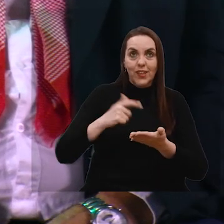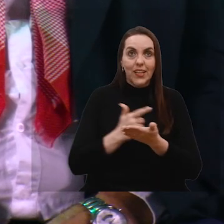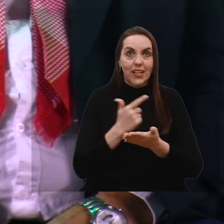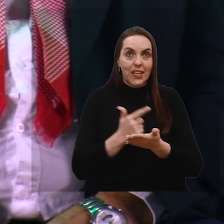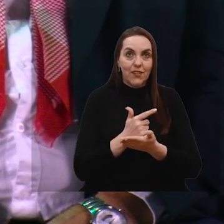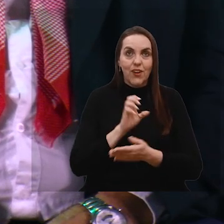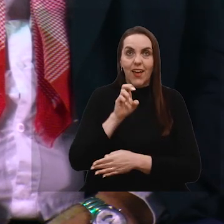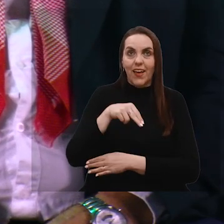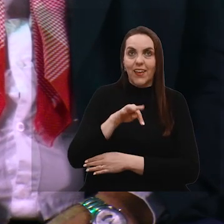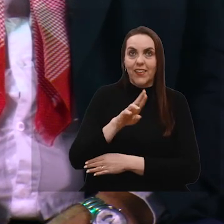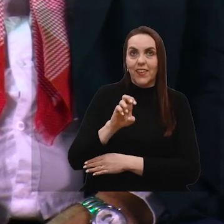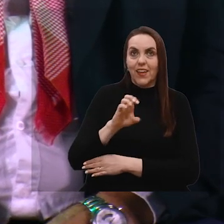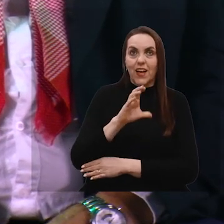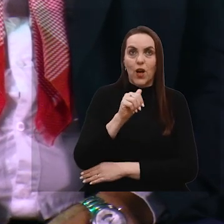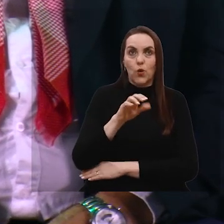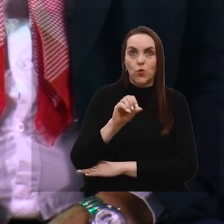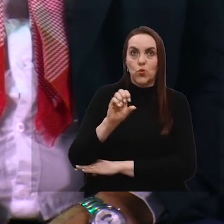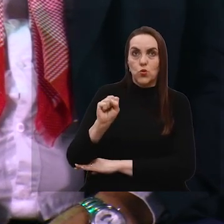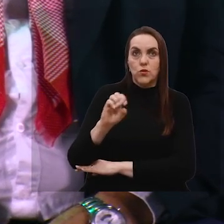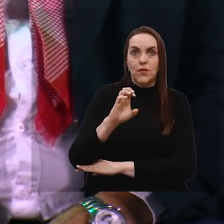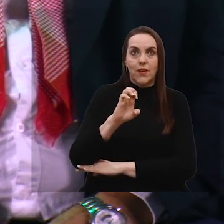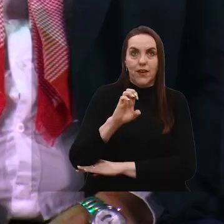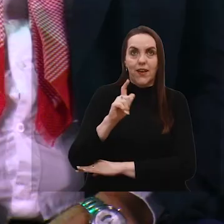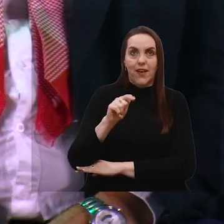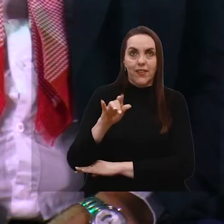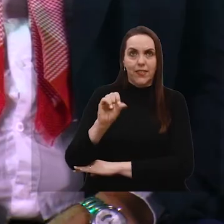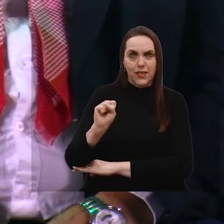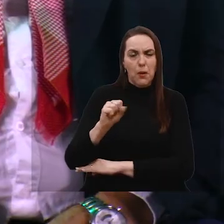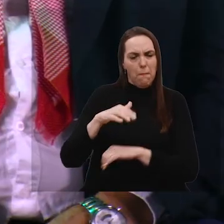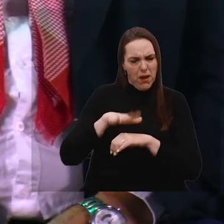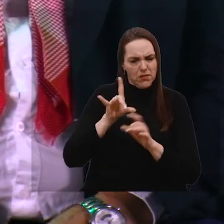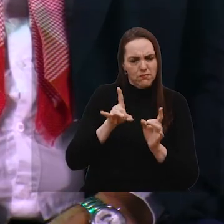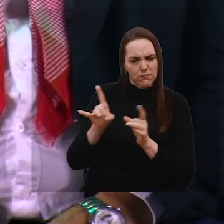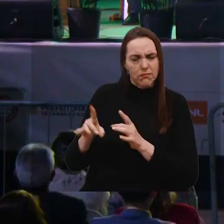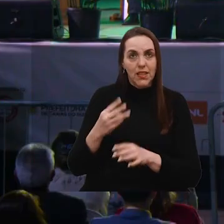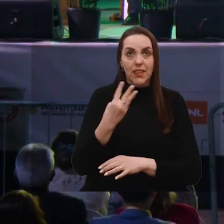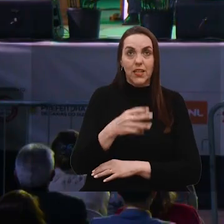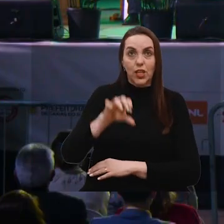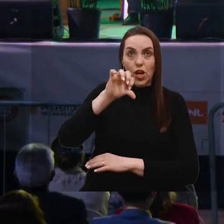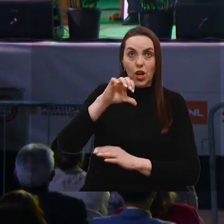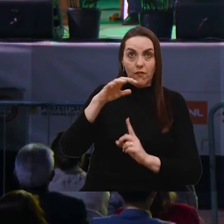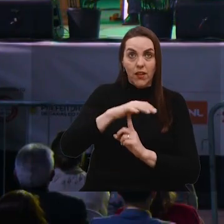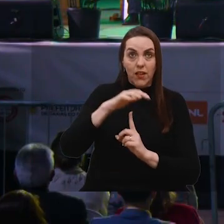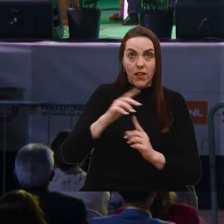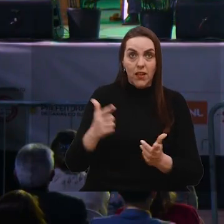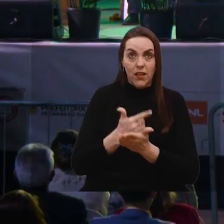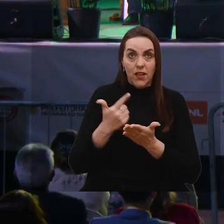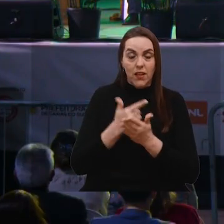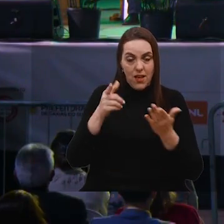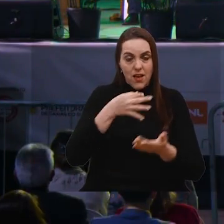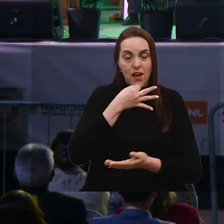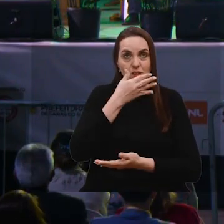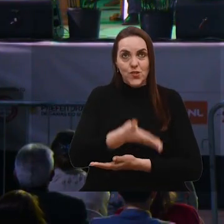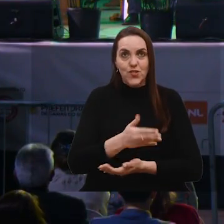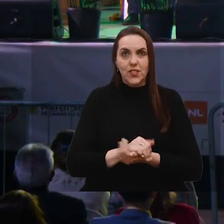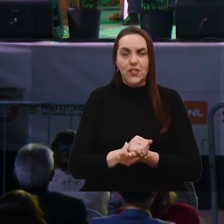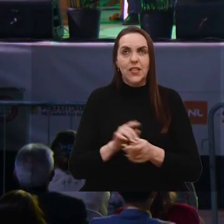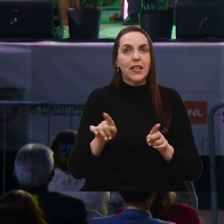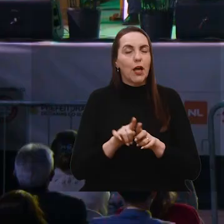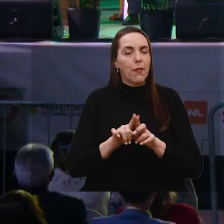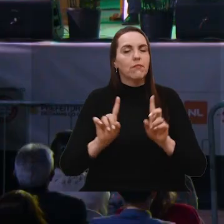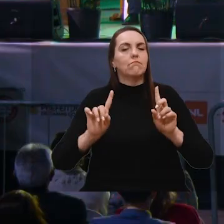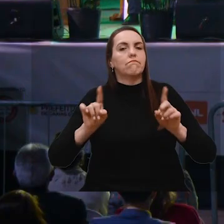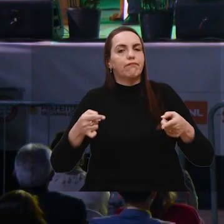estreou como autor com o livro Entre Causos e Gaitas, que figurou entre os mais vendidos da 39ª Feira do Livro de Caxias do